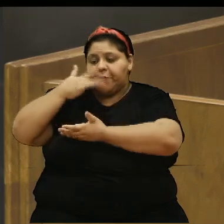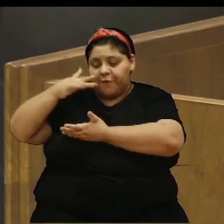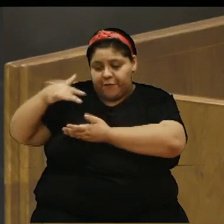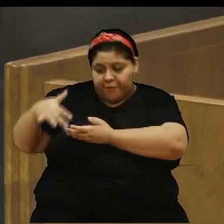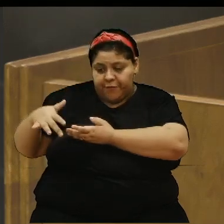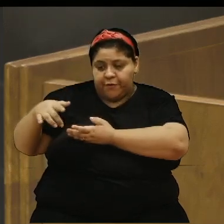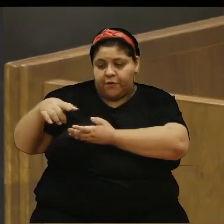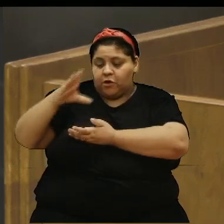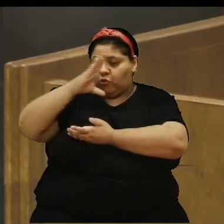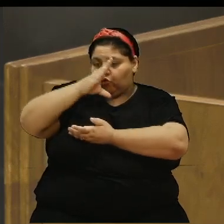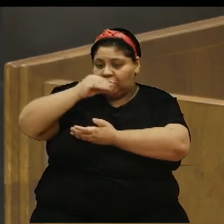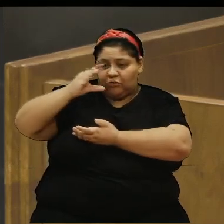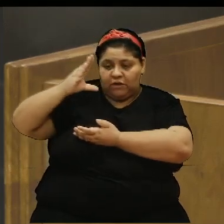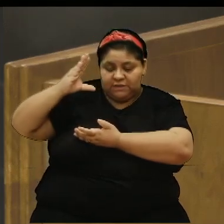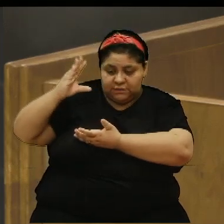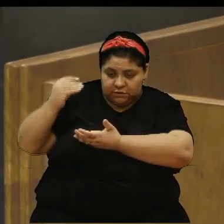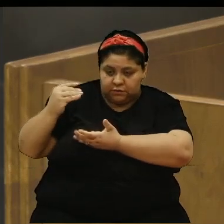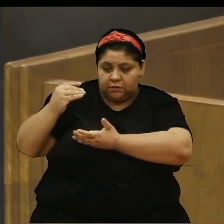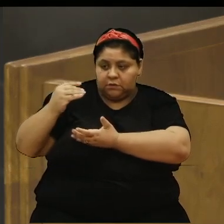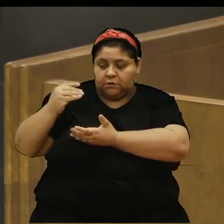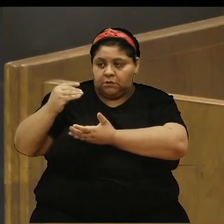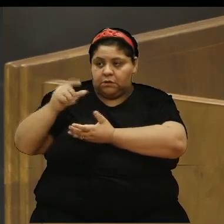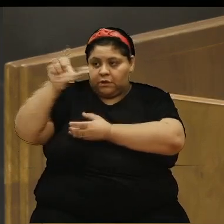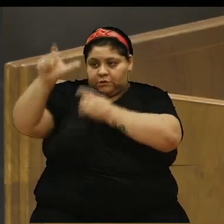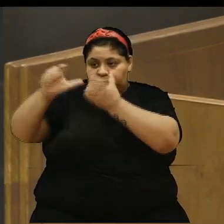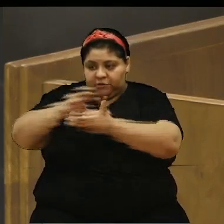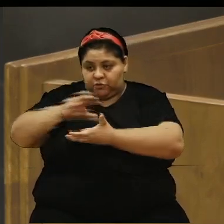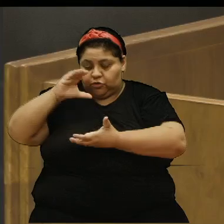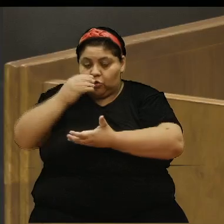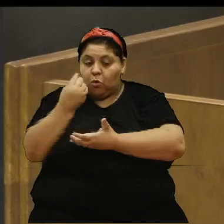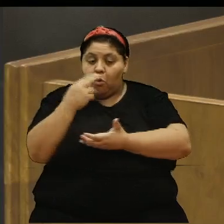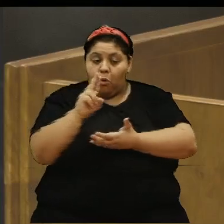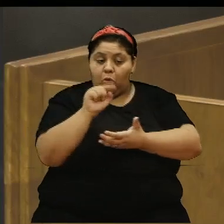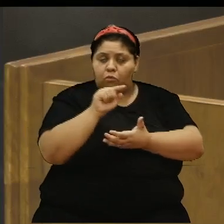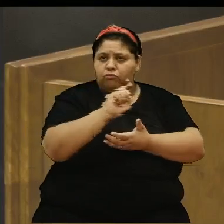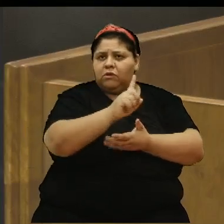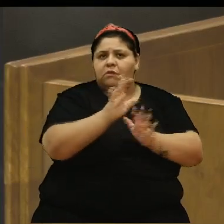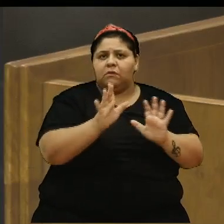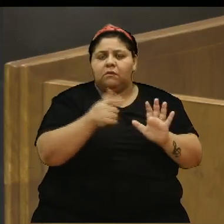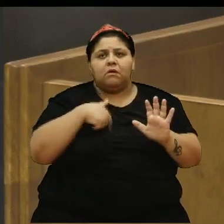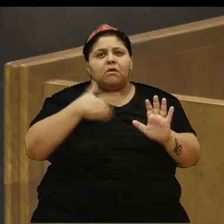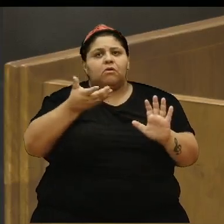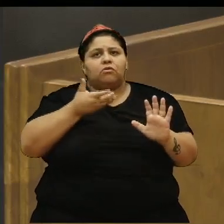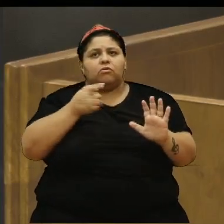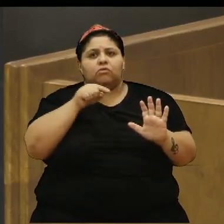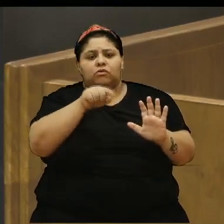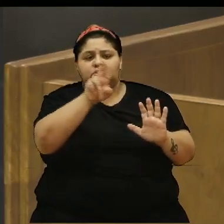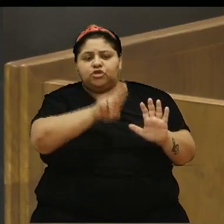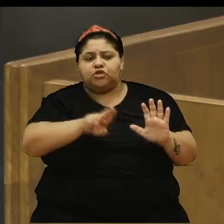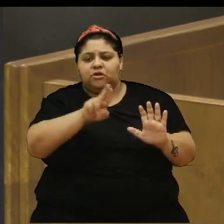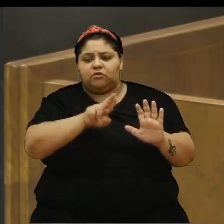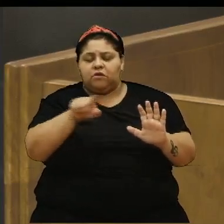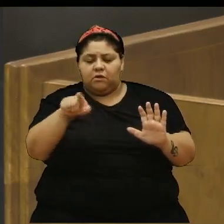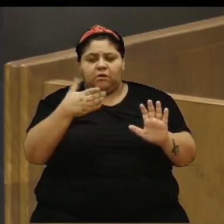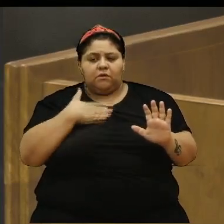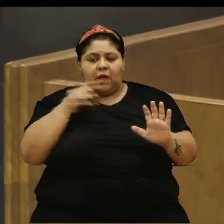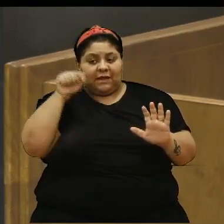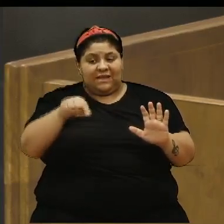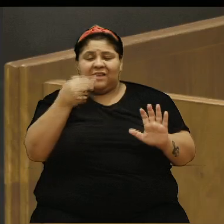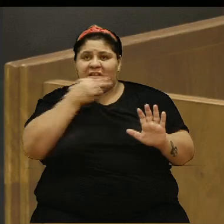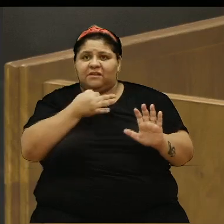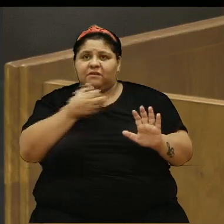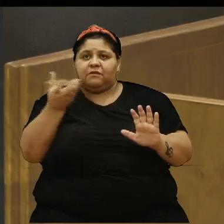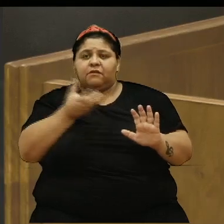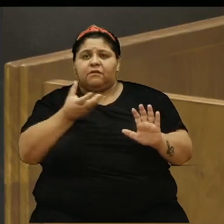nossos adolescentes, as pessoas idosas, ou não, eu não quero usar esse meu recurso aqui, eu